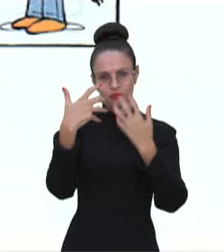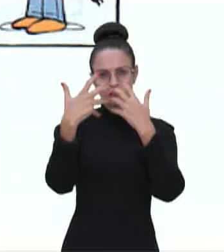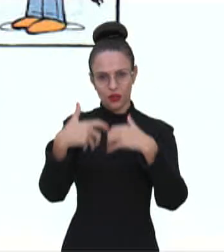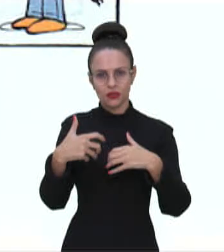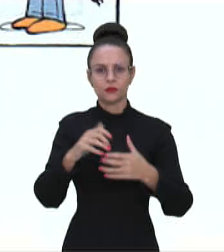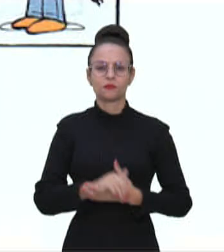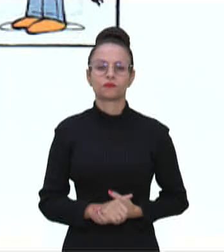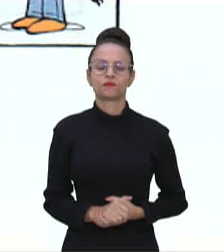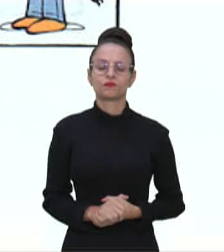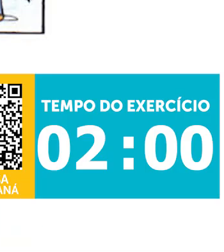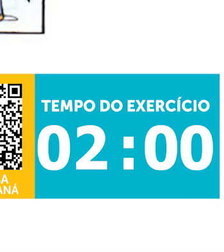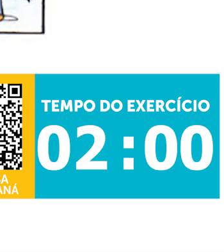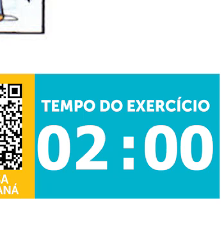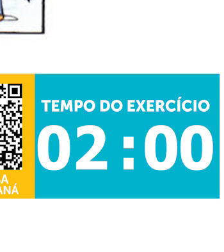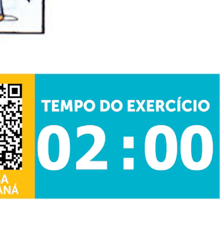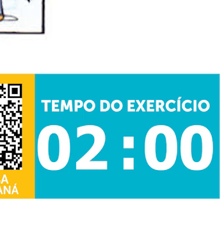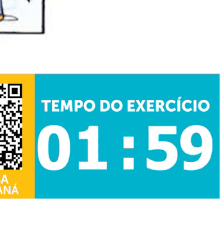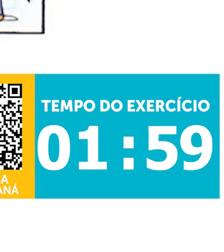pouquinho.